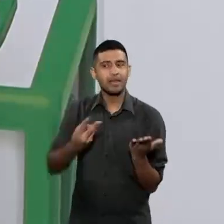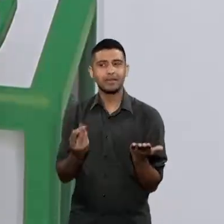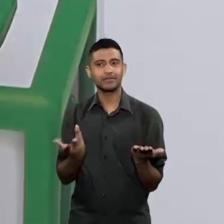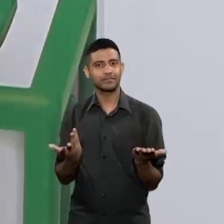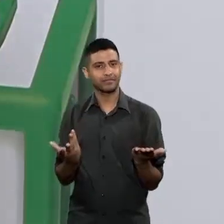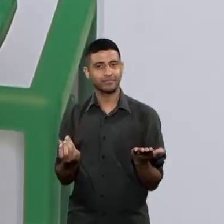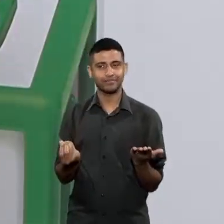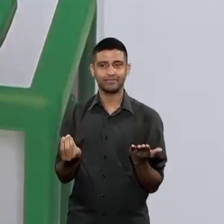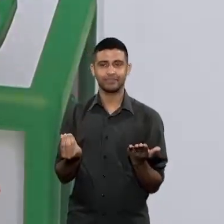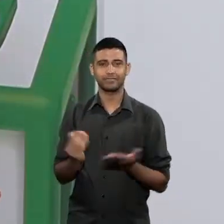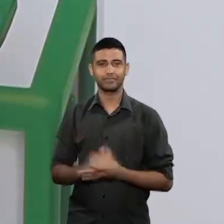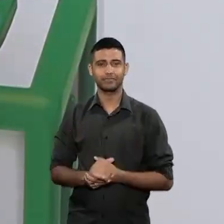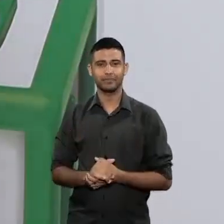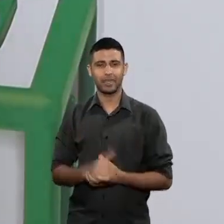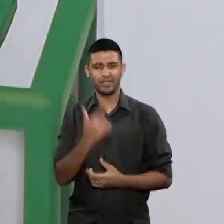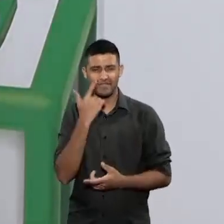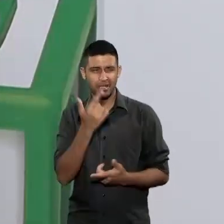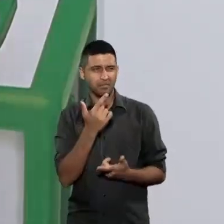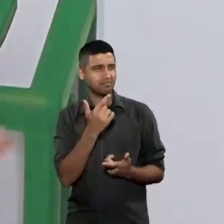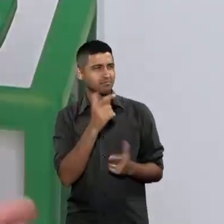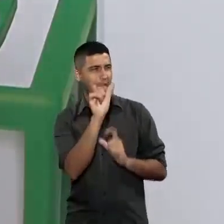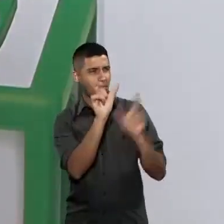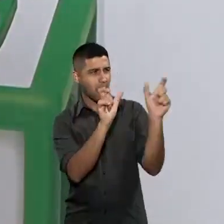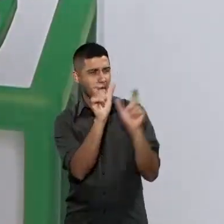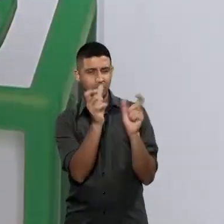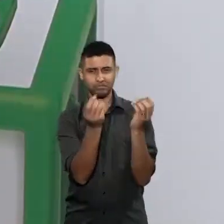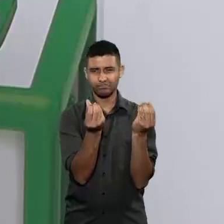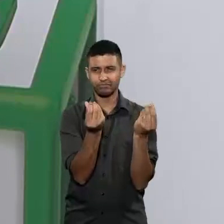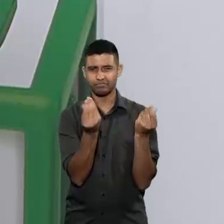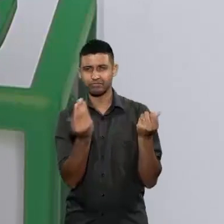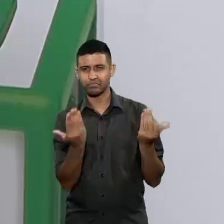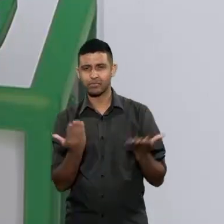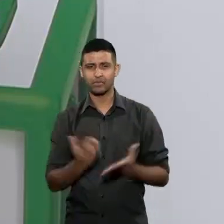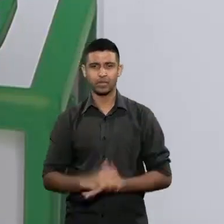leitura? Será que as letras estão